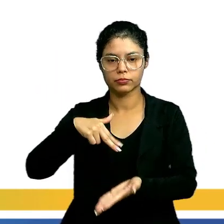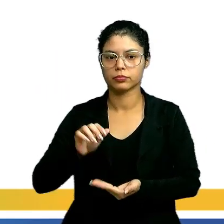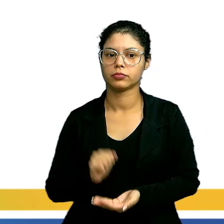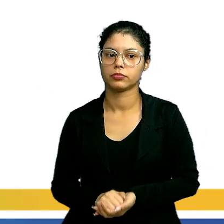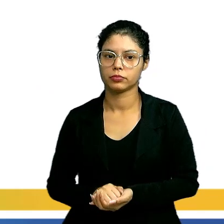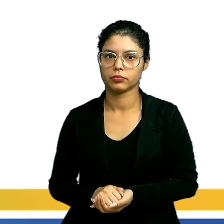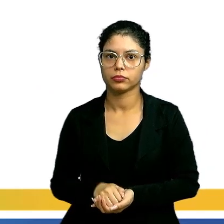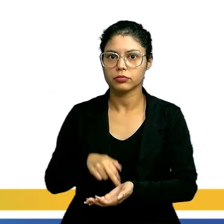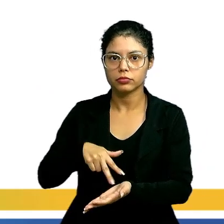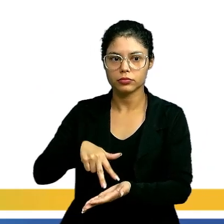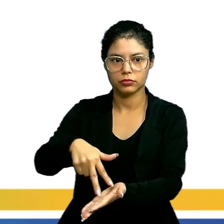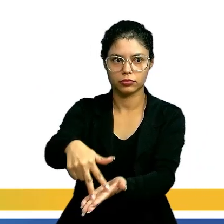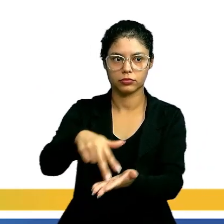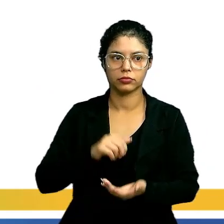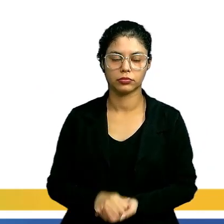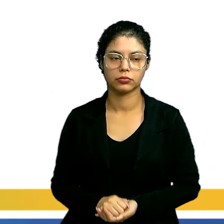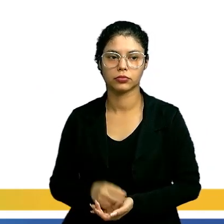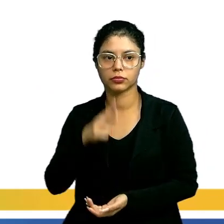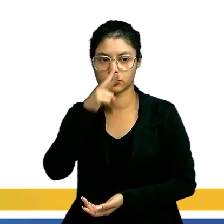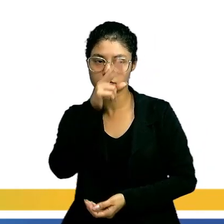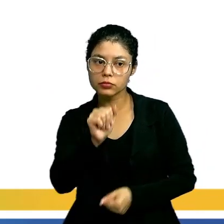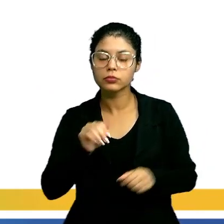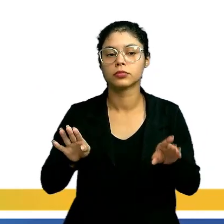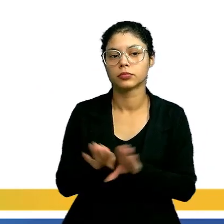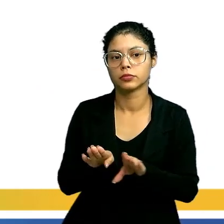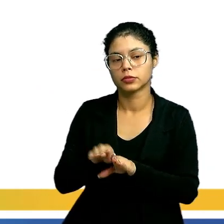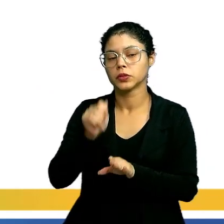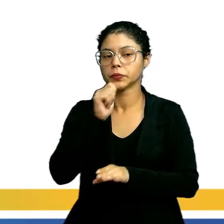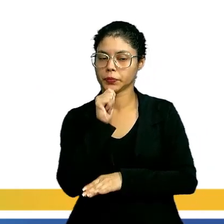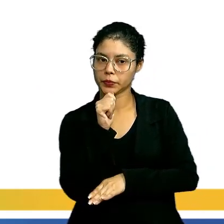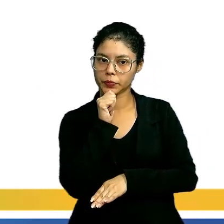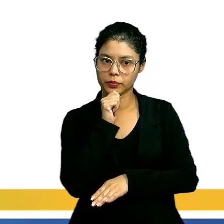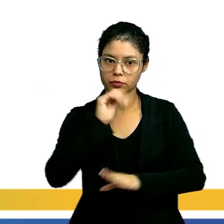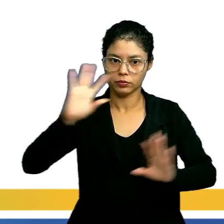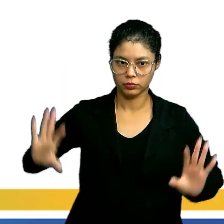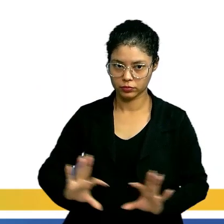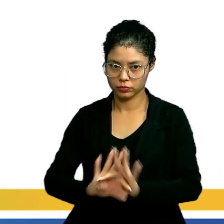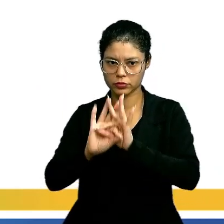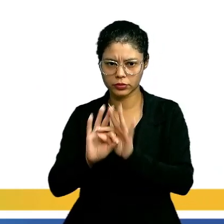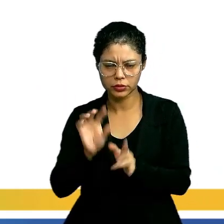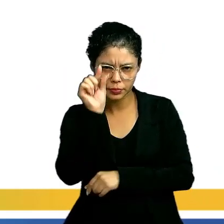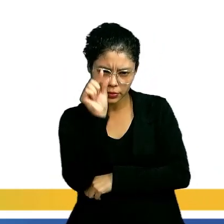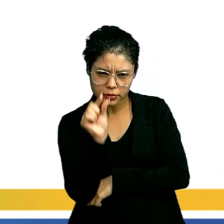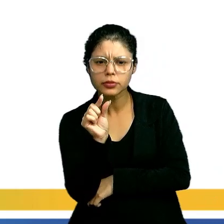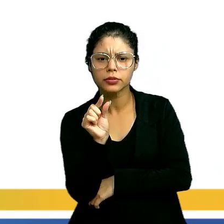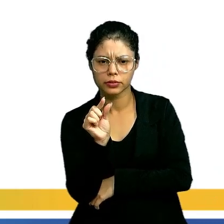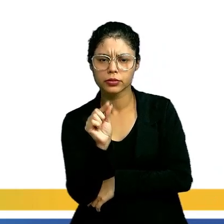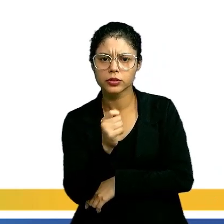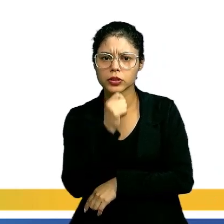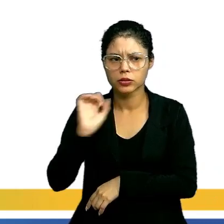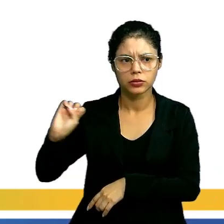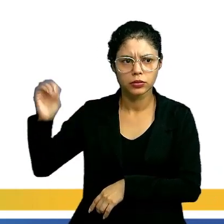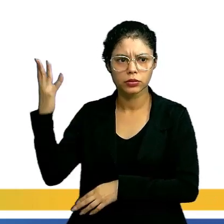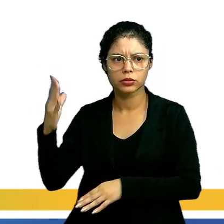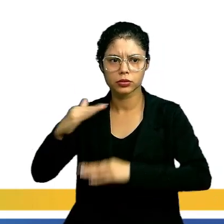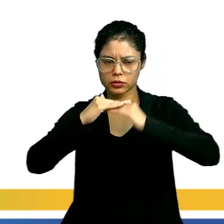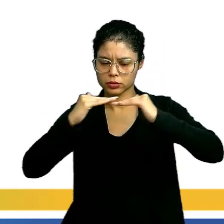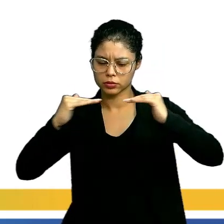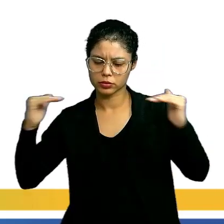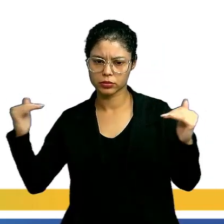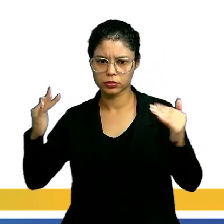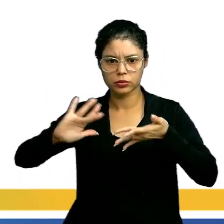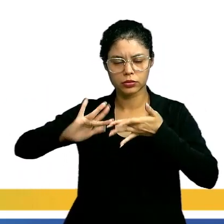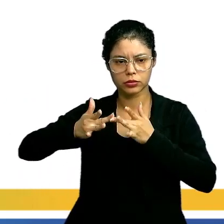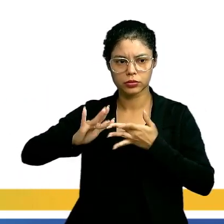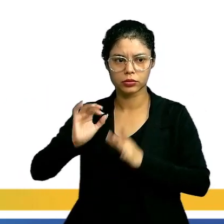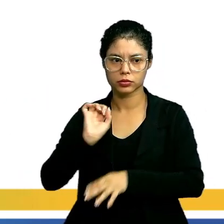sim deslizarmos. As forças de atrito elas se devem a interações microscópicas que ocorrem entre as superfícies de